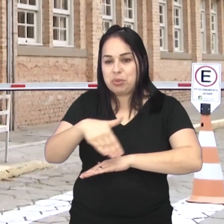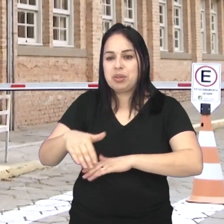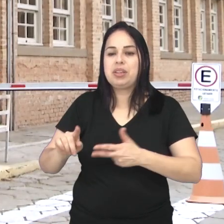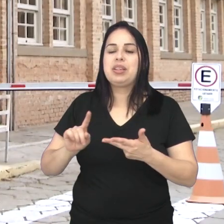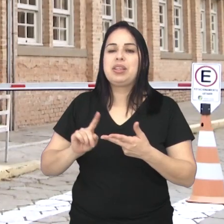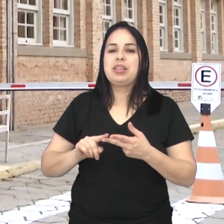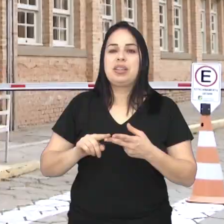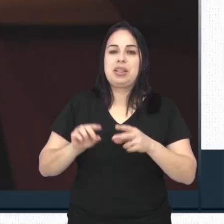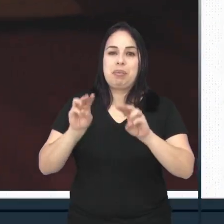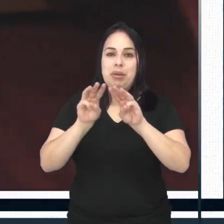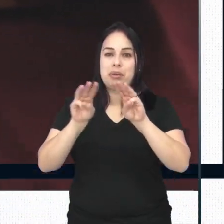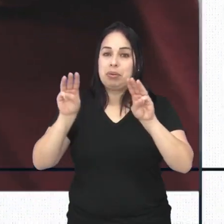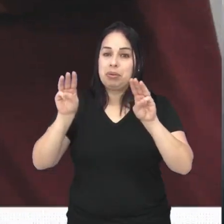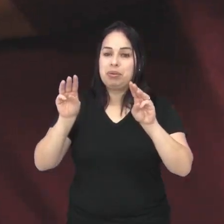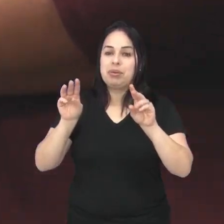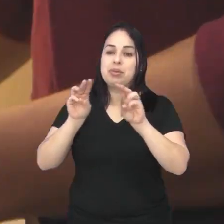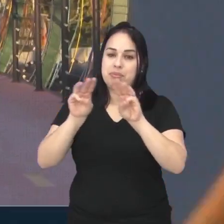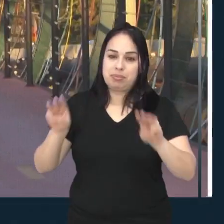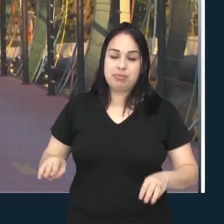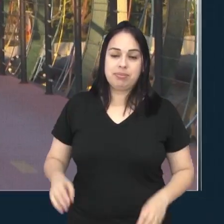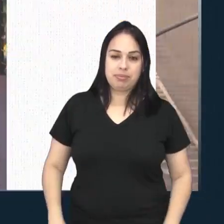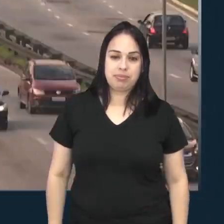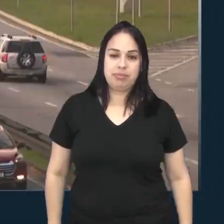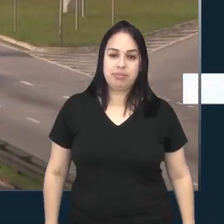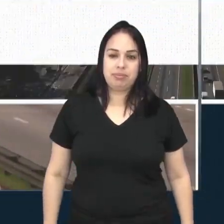e prédios públicos.